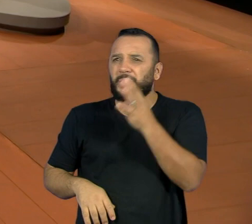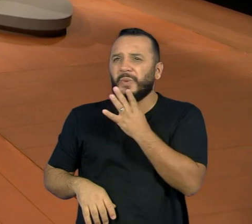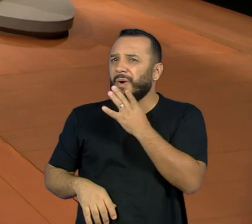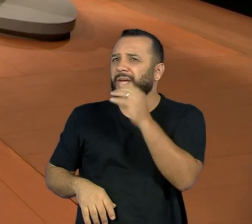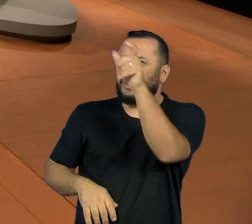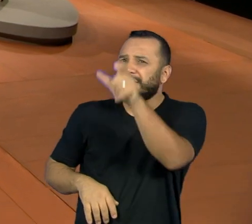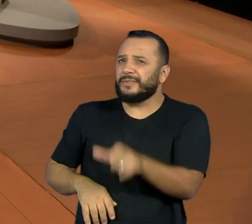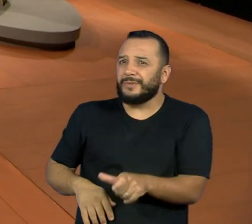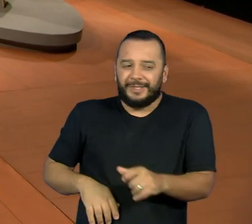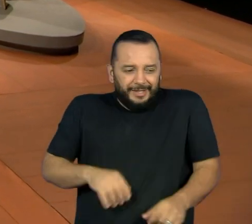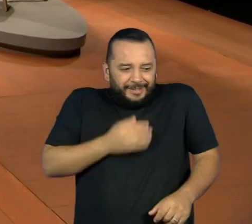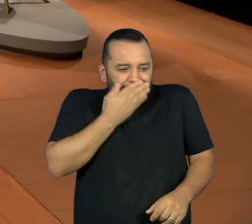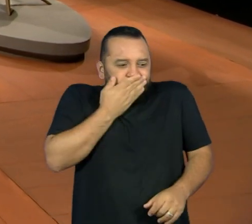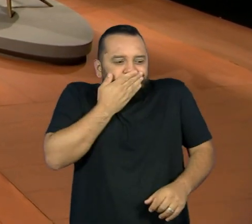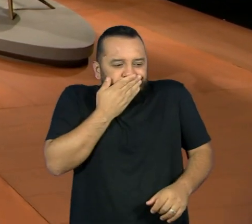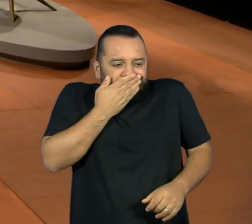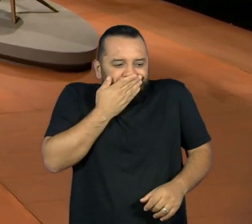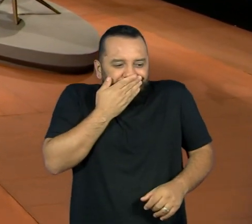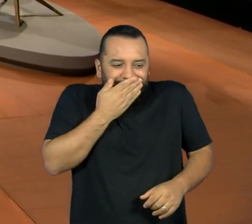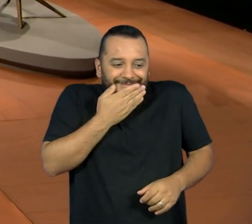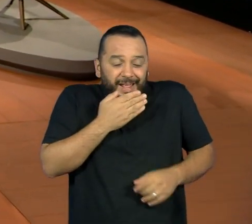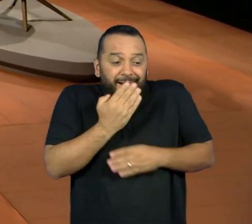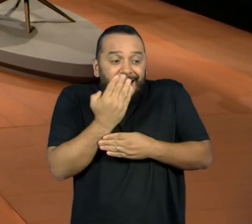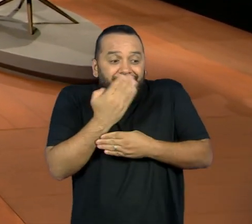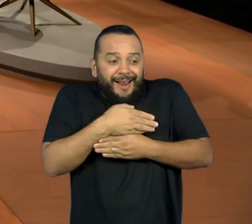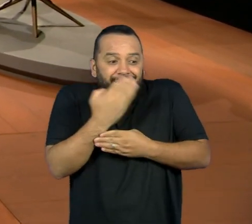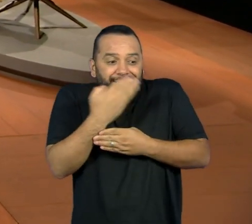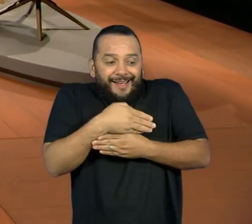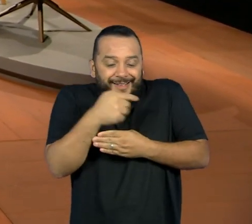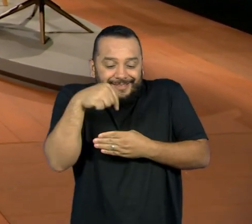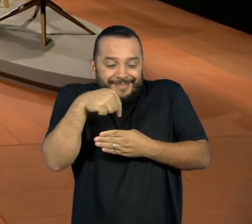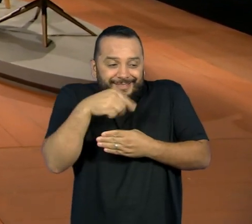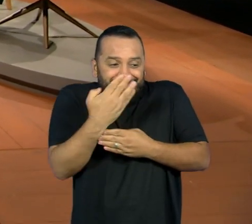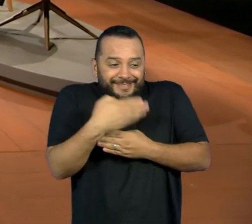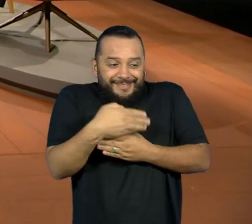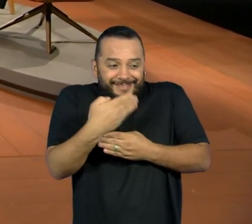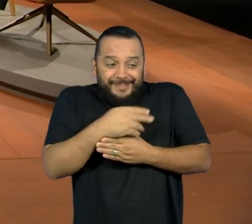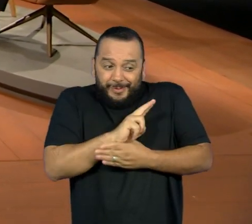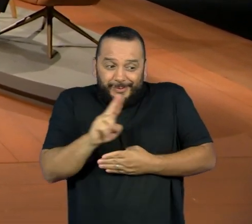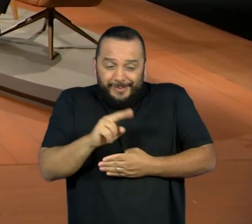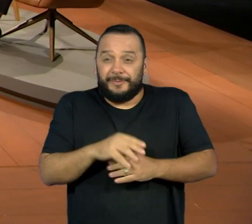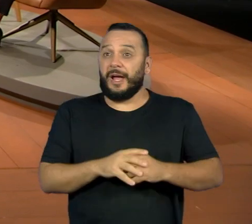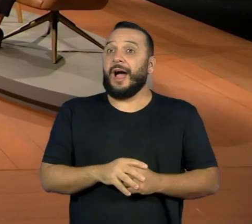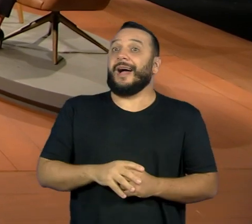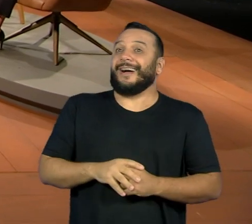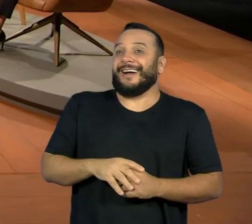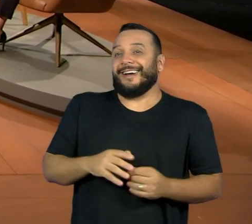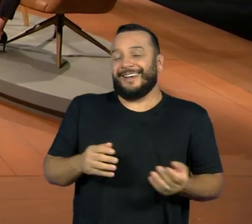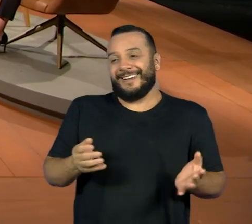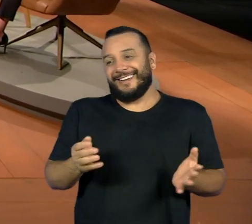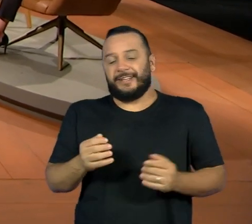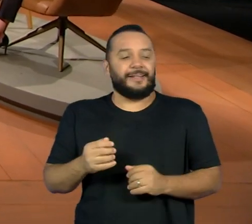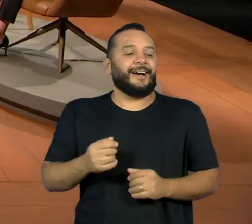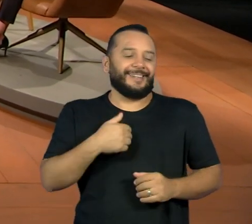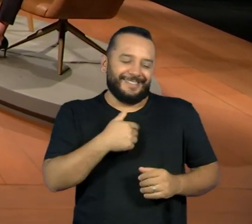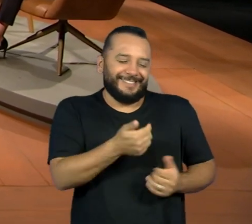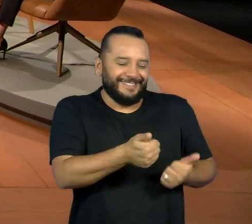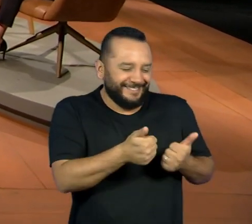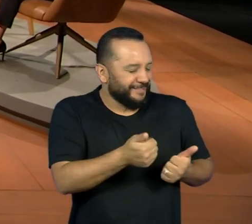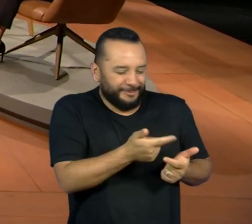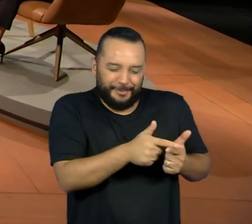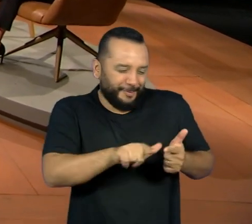ninguém. Eu não sabia o que era claquete. Entendeu? Aí ele sorriu, foi super gentil,